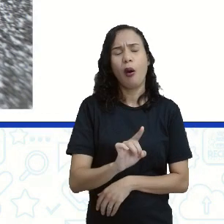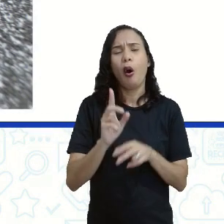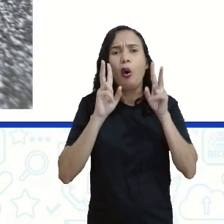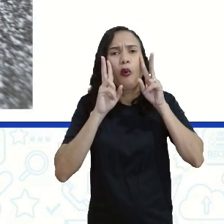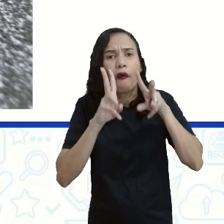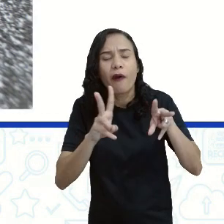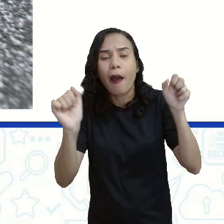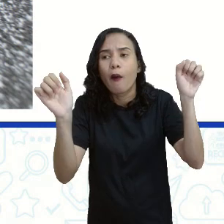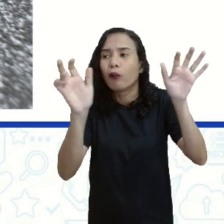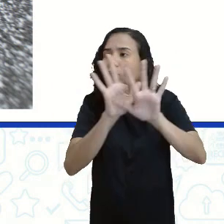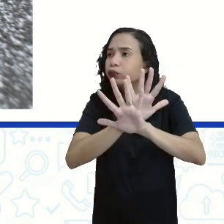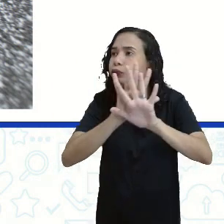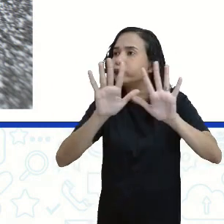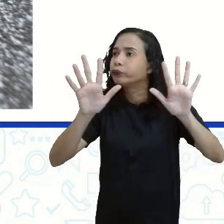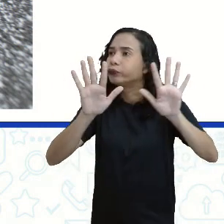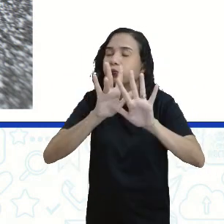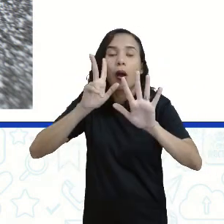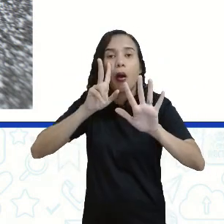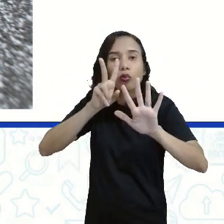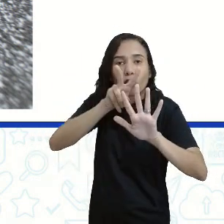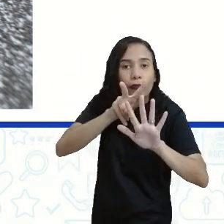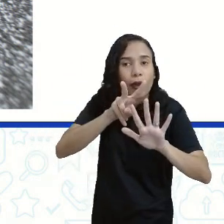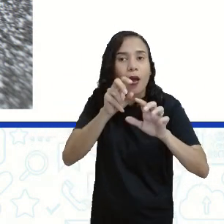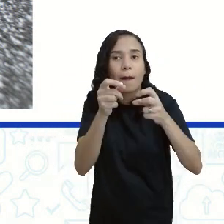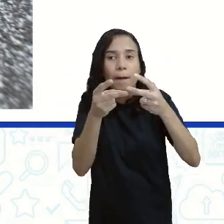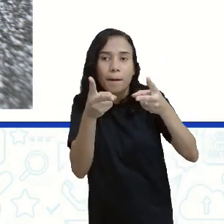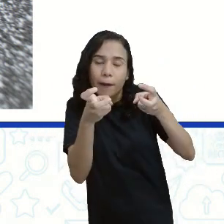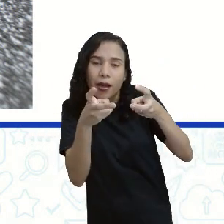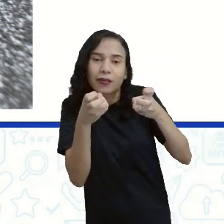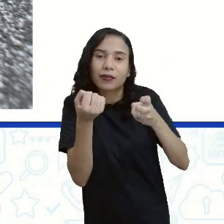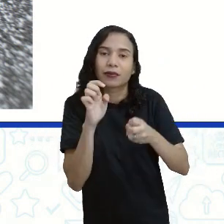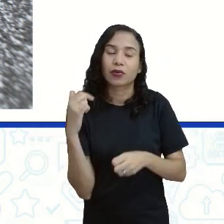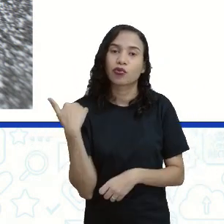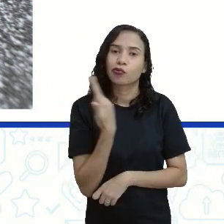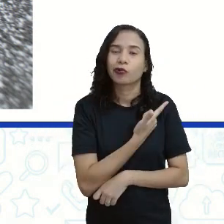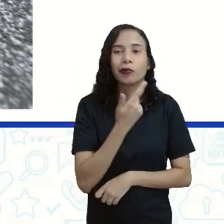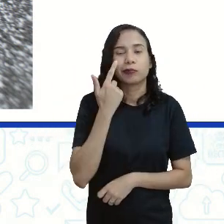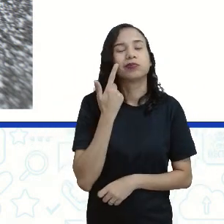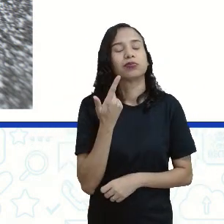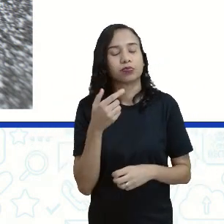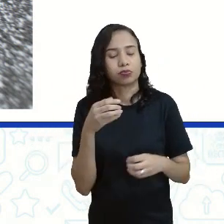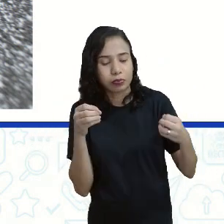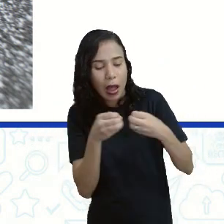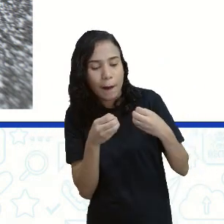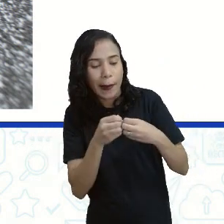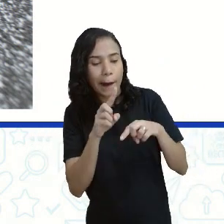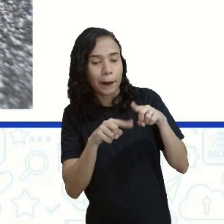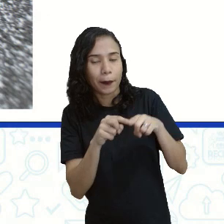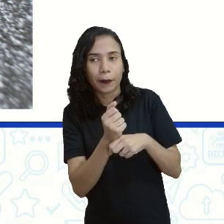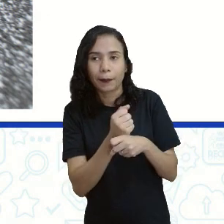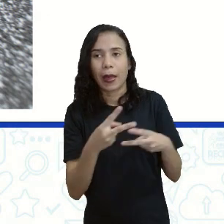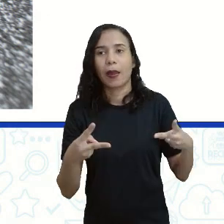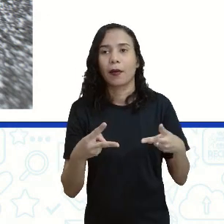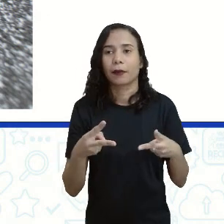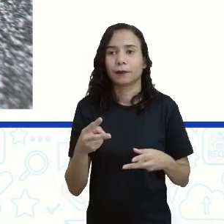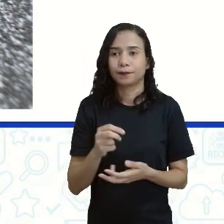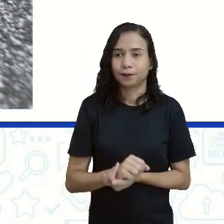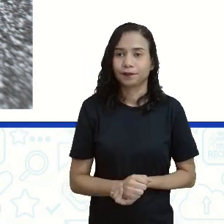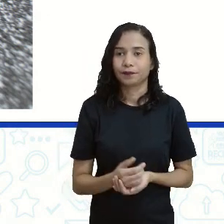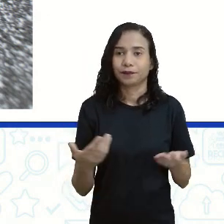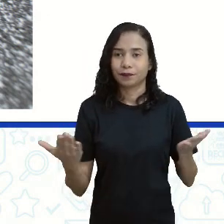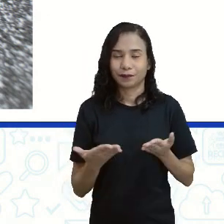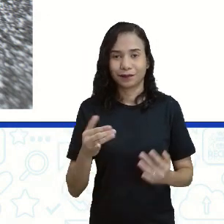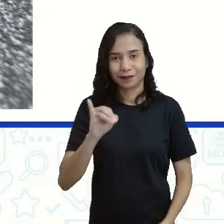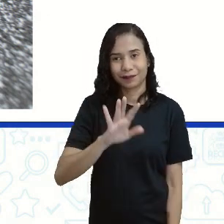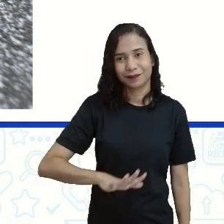vê. É uma força que está ali que a gente não enxerga. A gente só percebe ela quando a gente pega um ímã e aproxima de algum metal, né? E tudo mais. E aí,